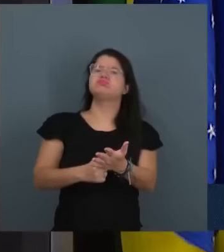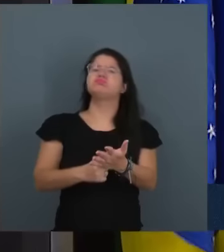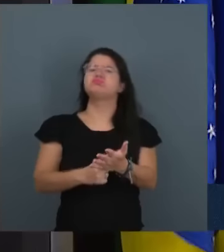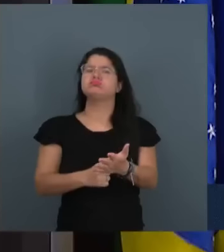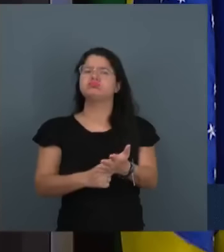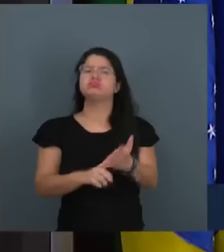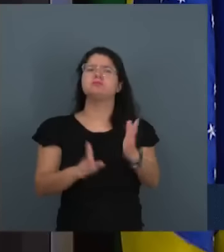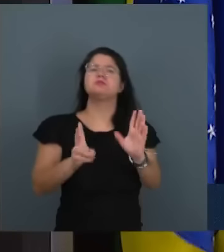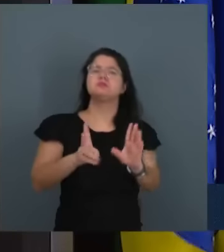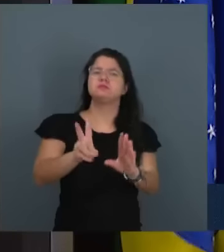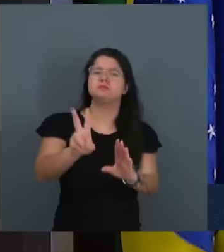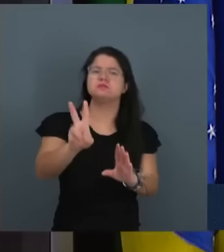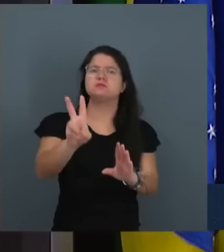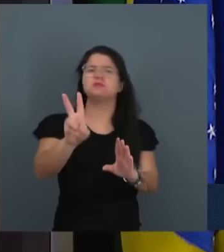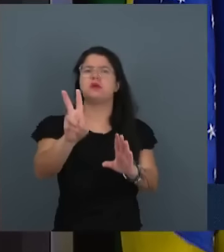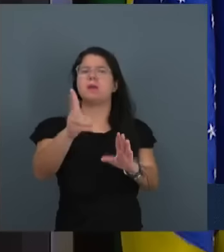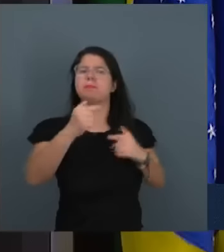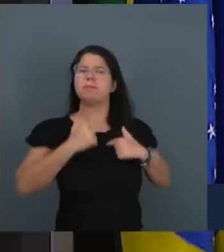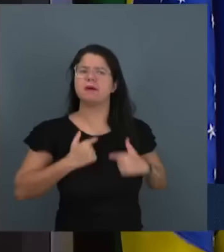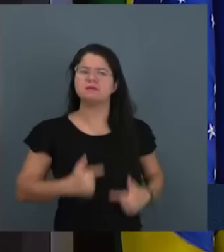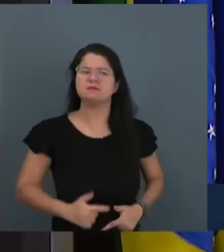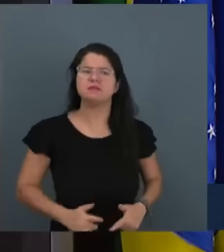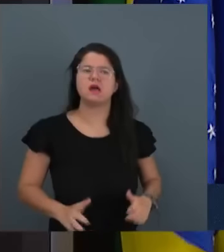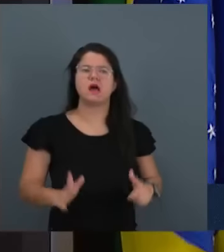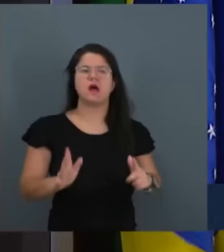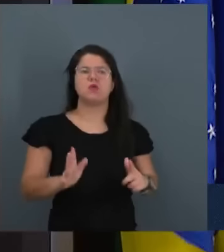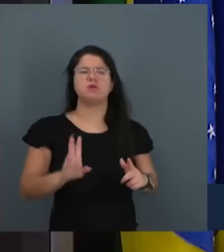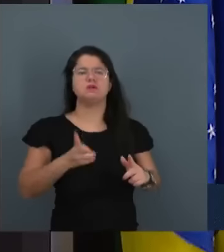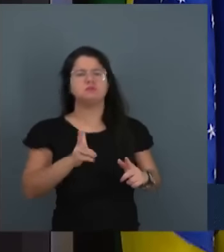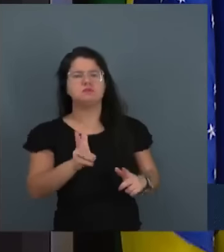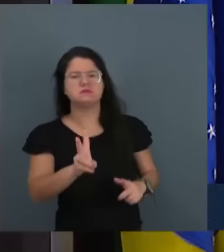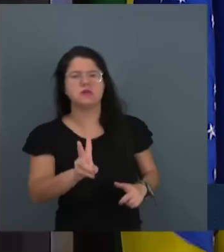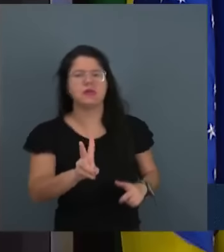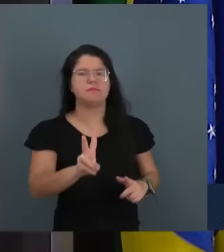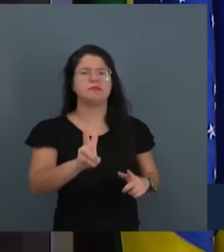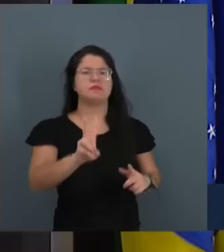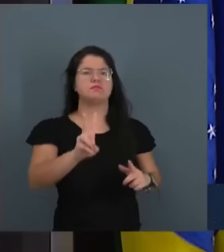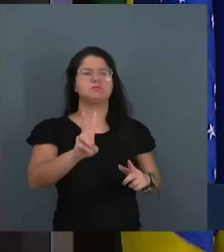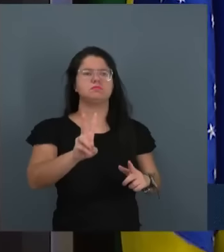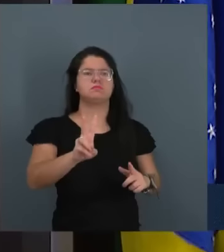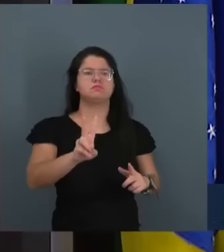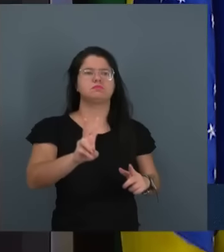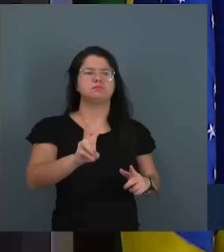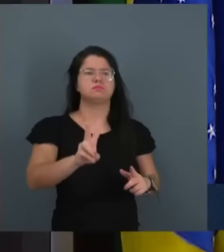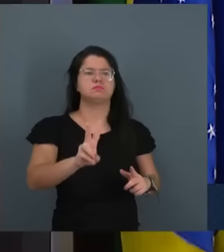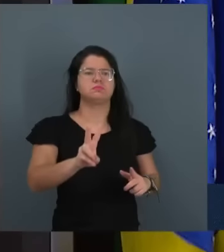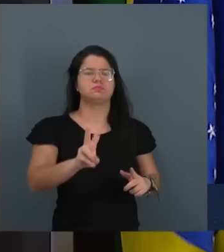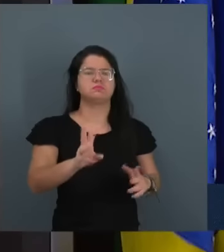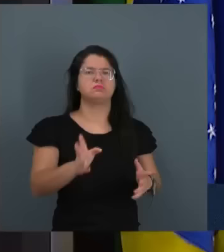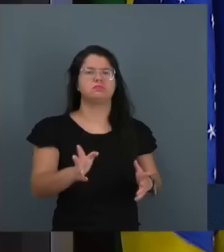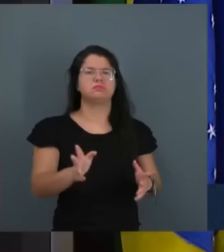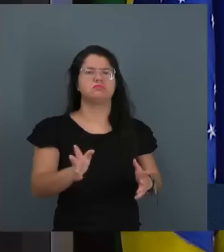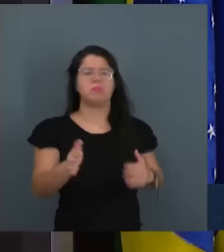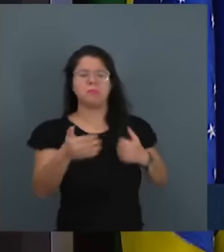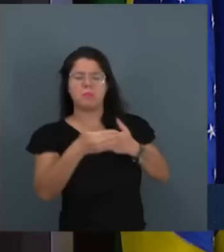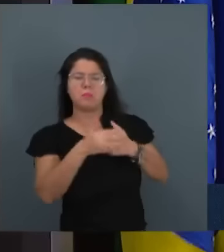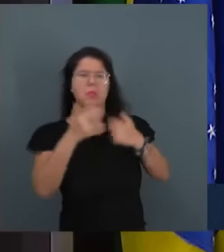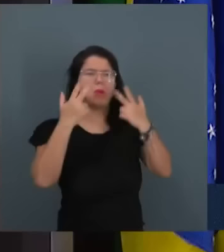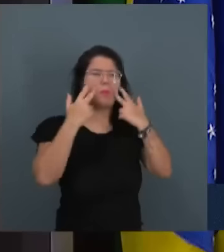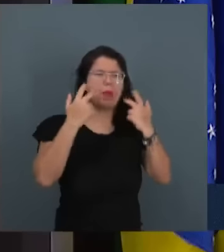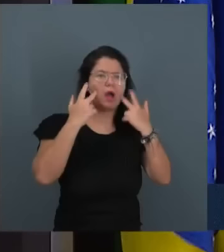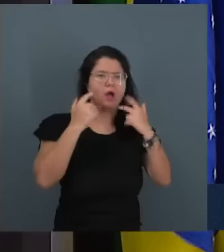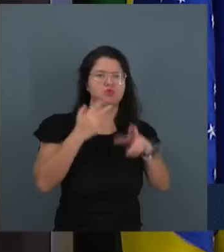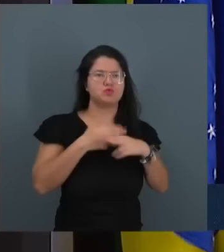se atendo ao julgamento imparcial dos processos. O SBT News também aproveitou